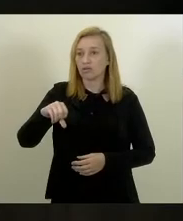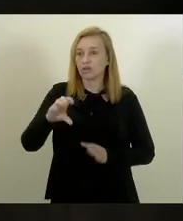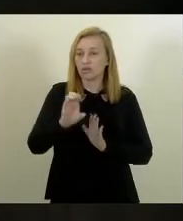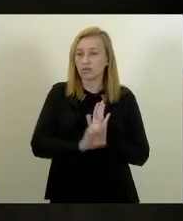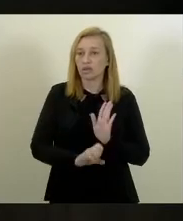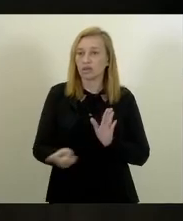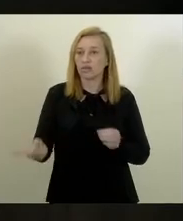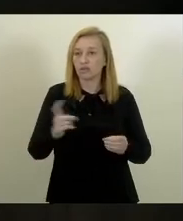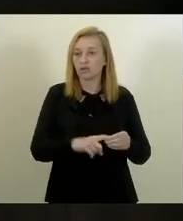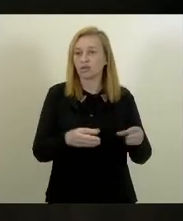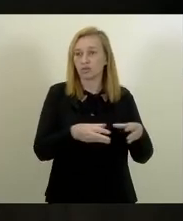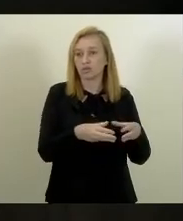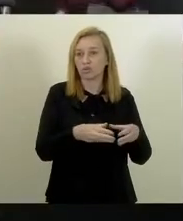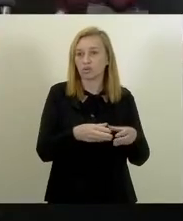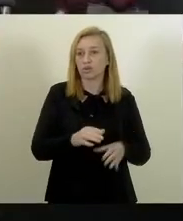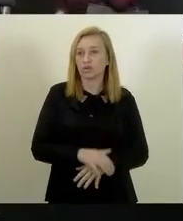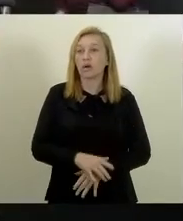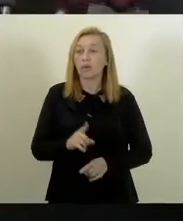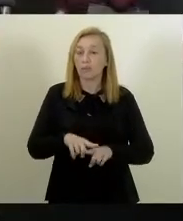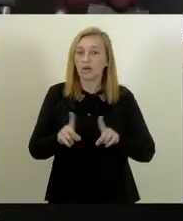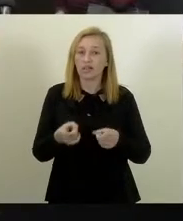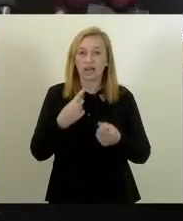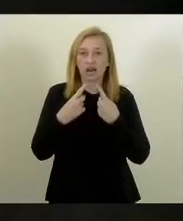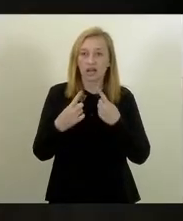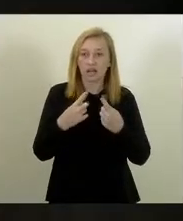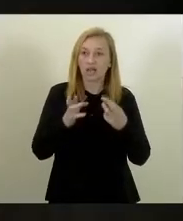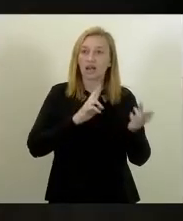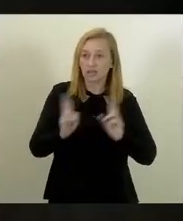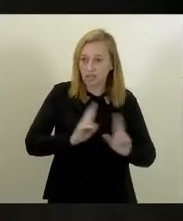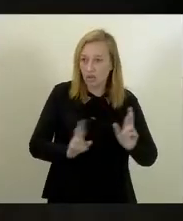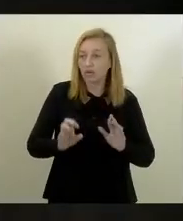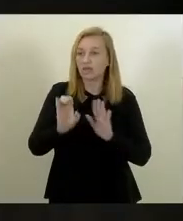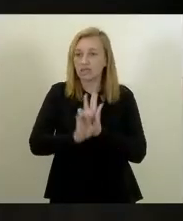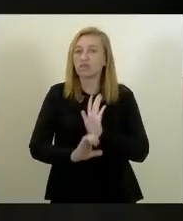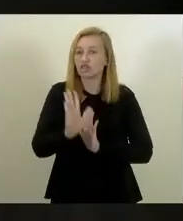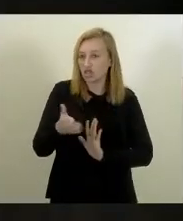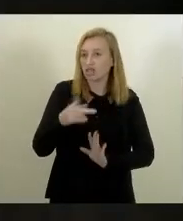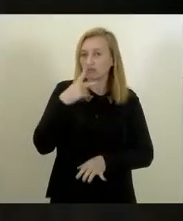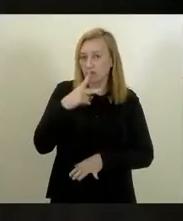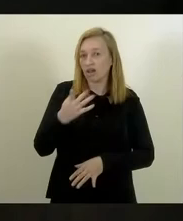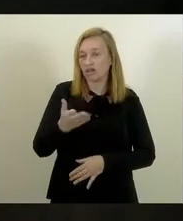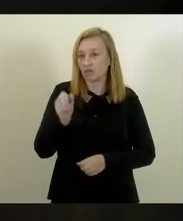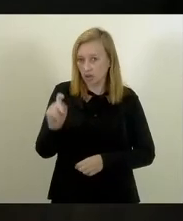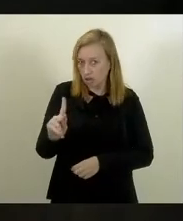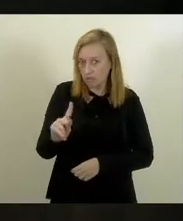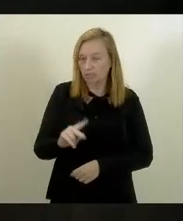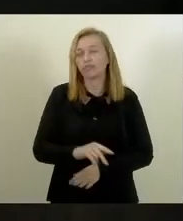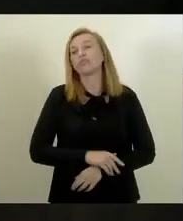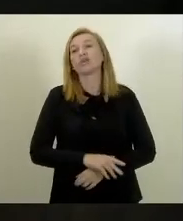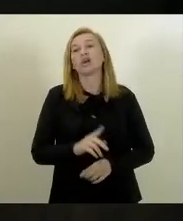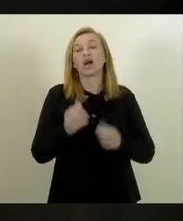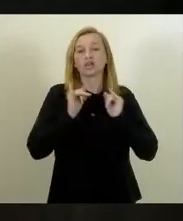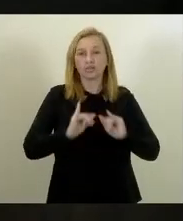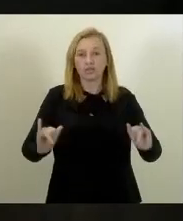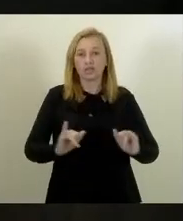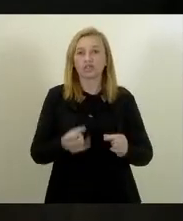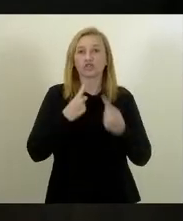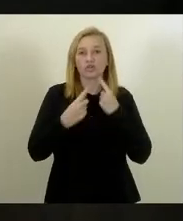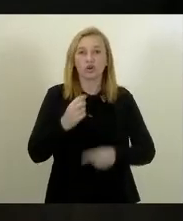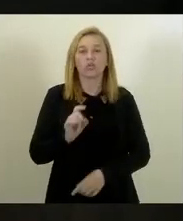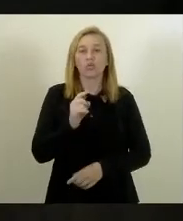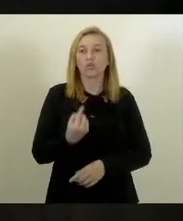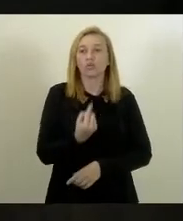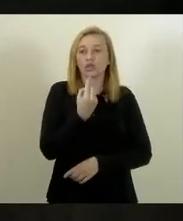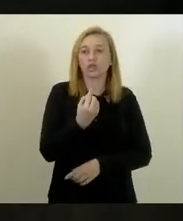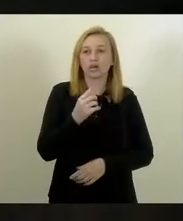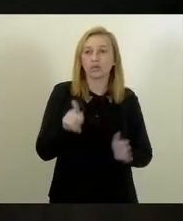comissões. Mas, em relação às emendas, também já havia dito. Ok? Anuncio, em regime de urgência e discussão